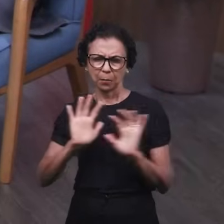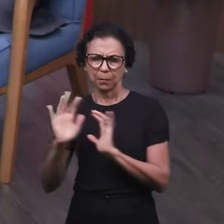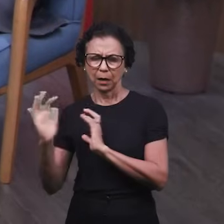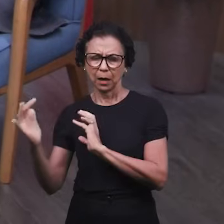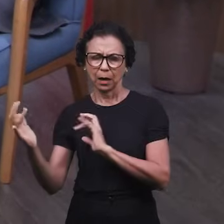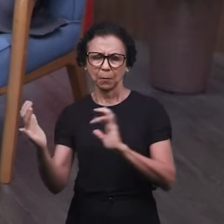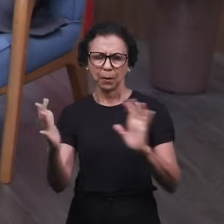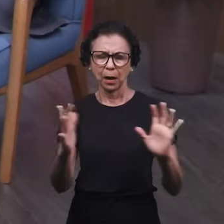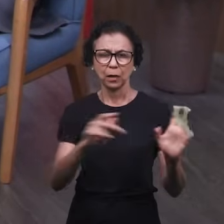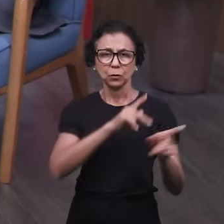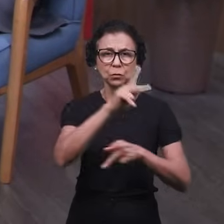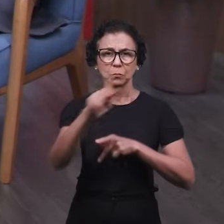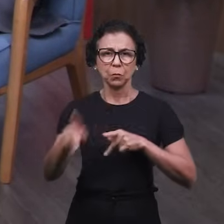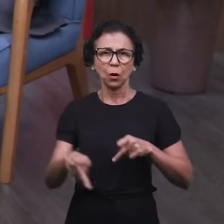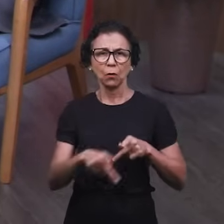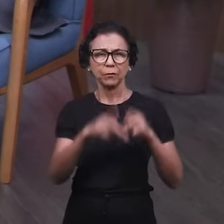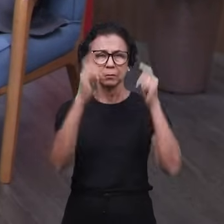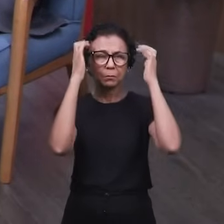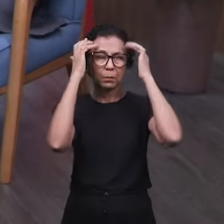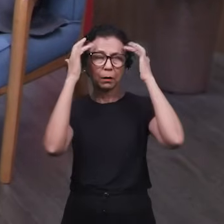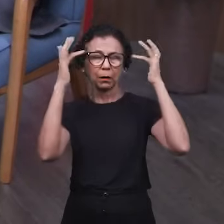vãs? É uma pergunta, né?